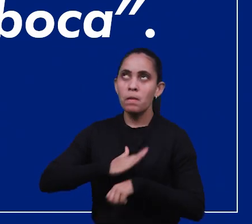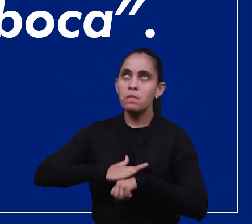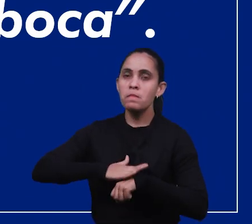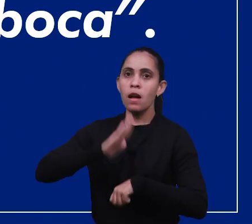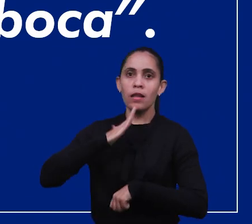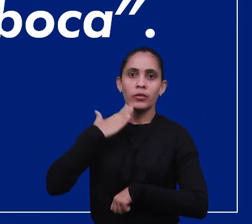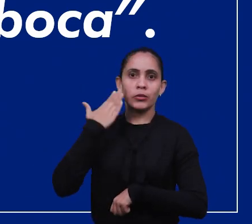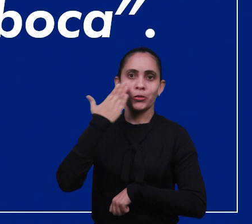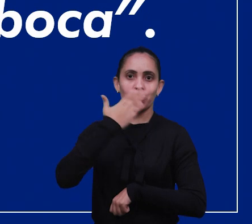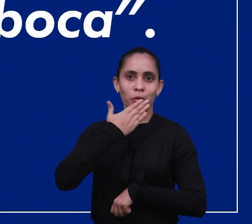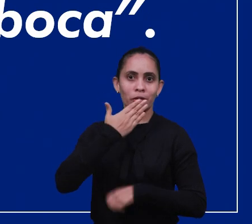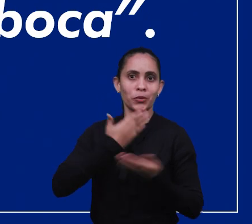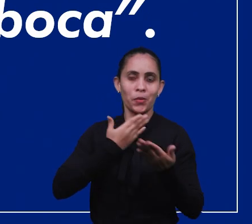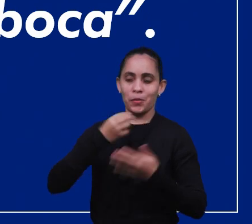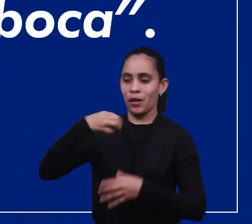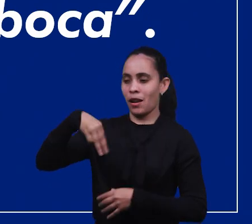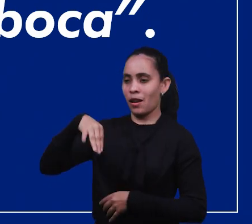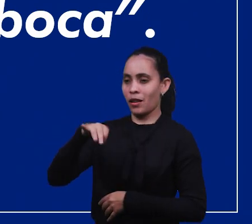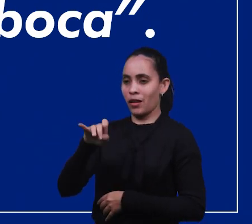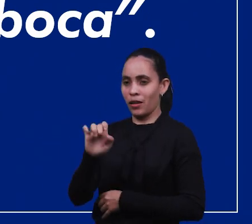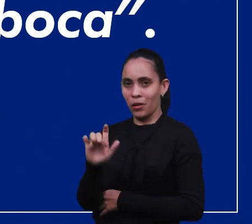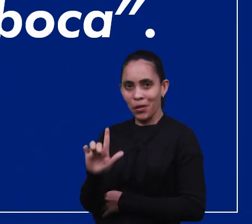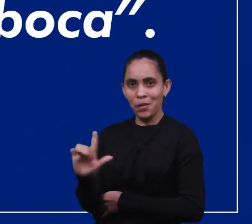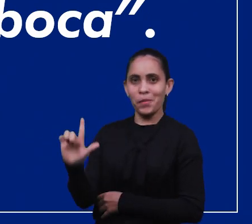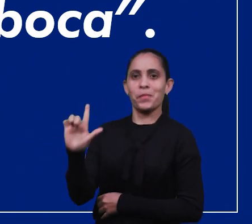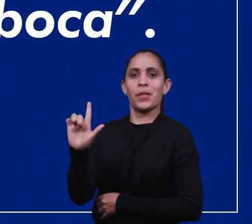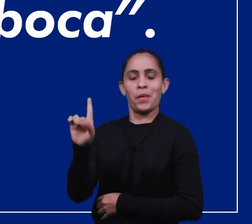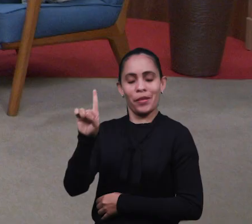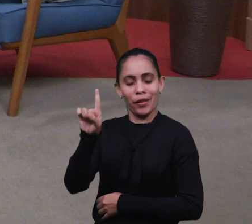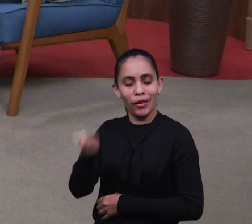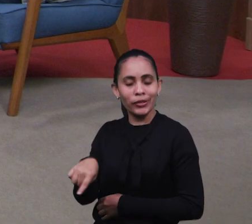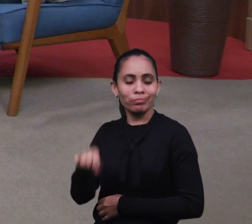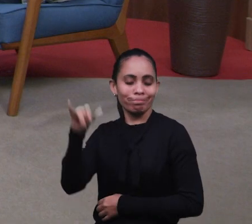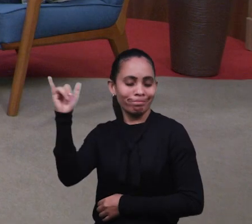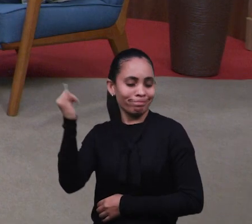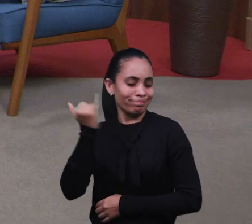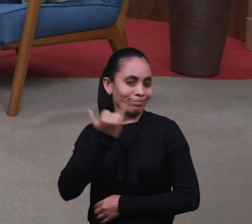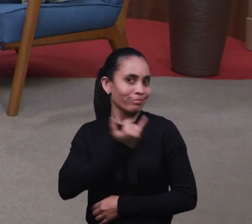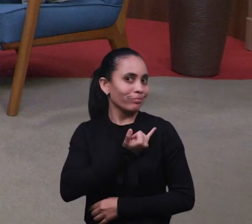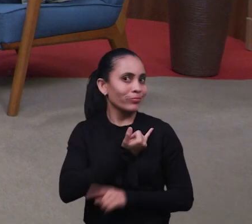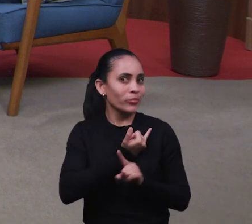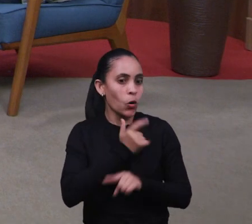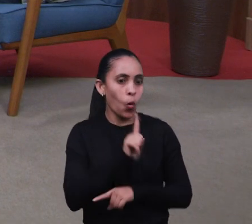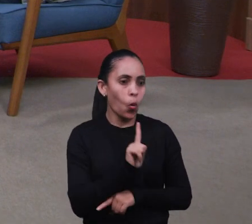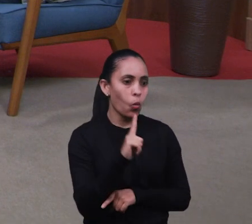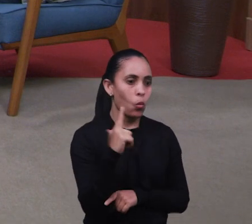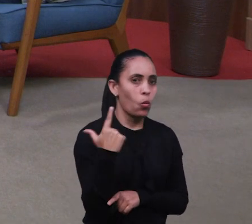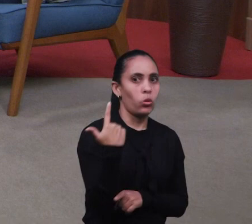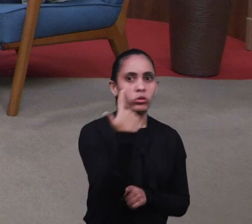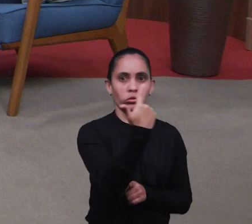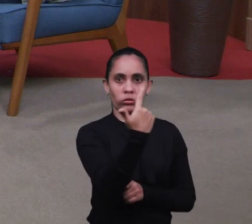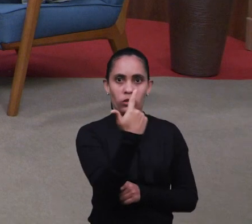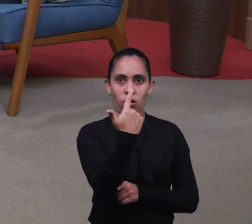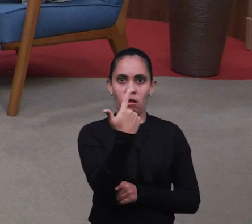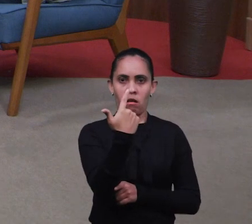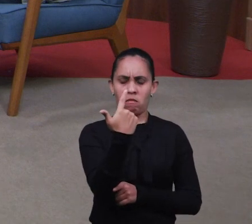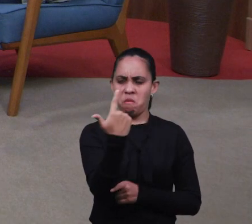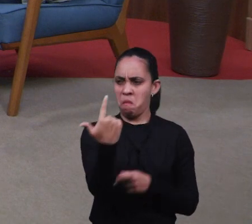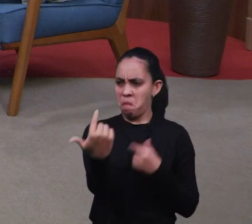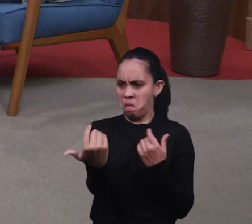o mel à minha boca. A palavra do Senhor é maravilhosa. Não existe